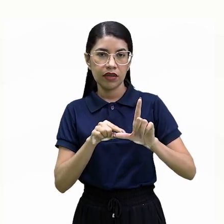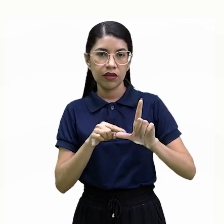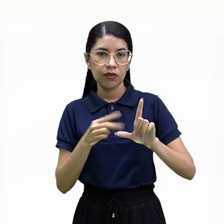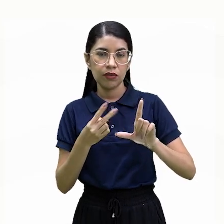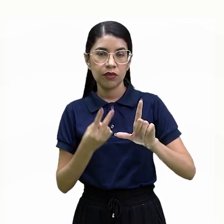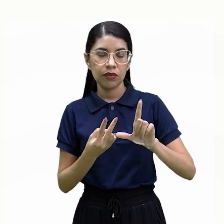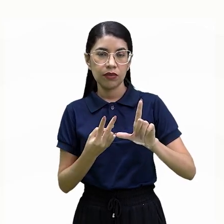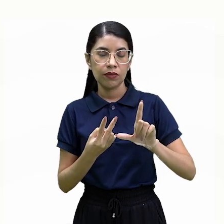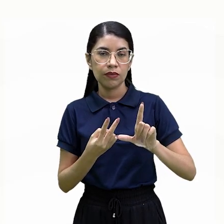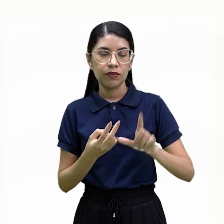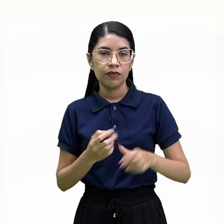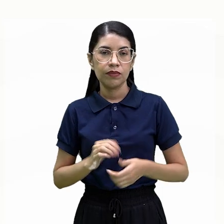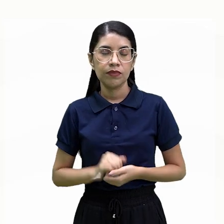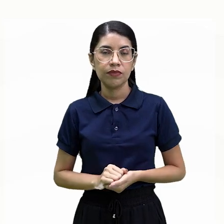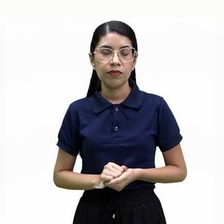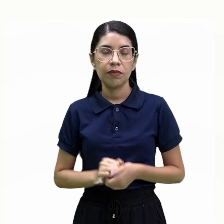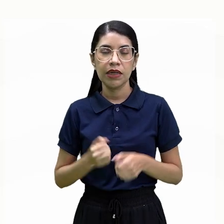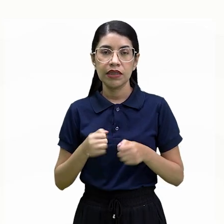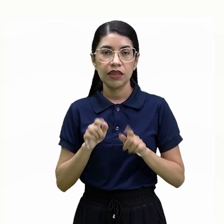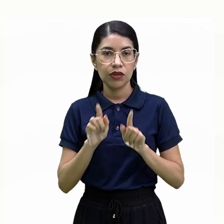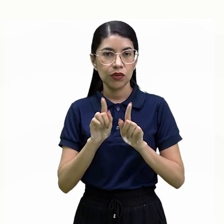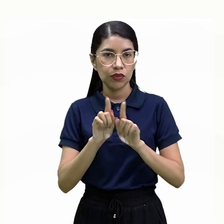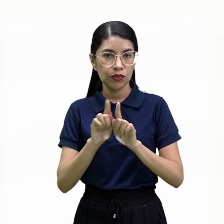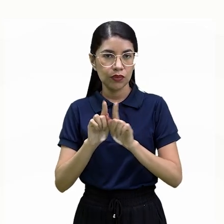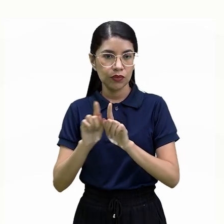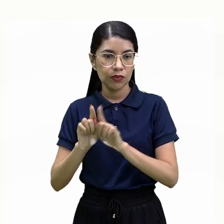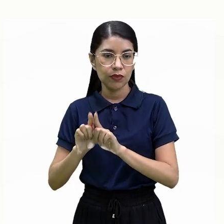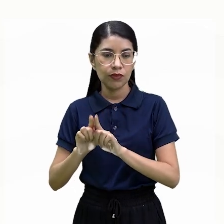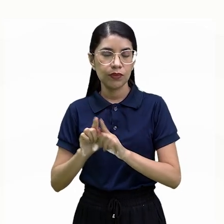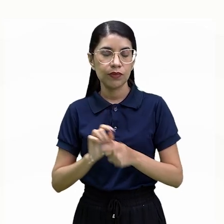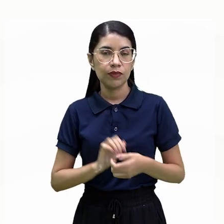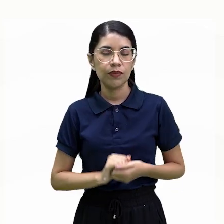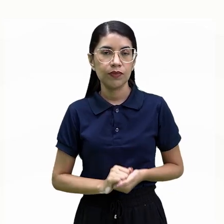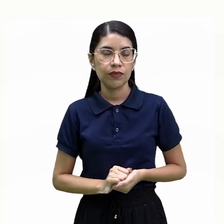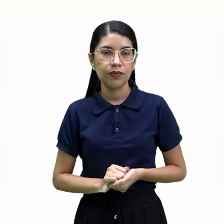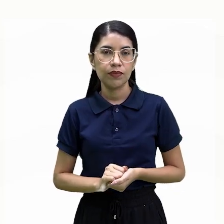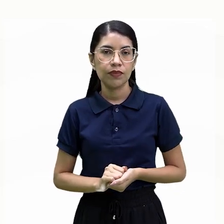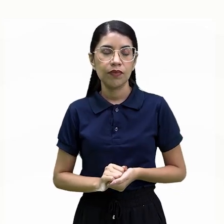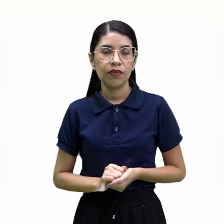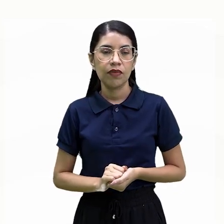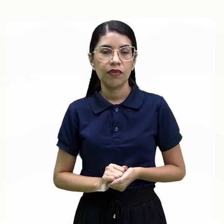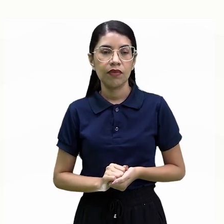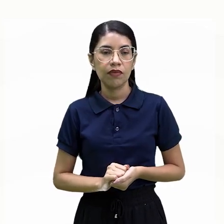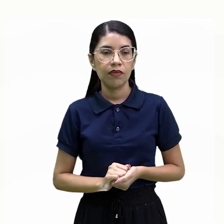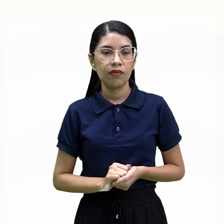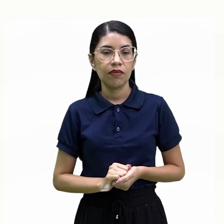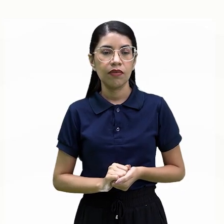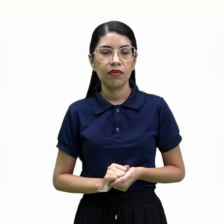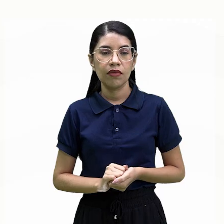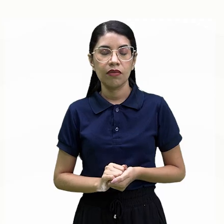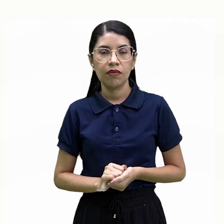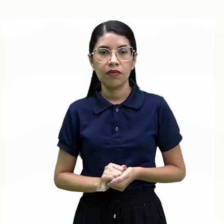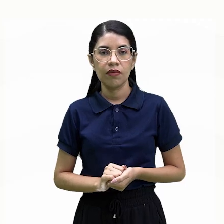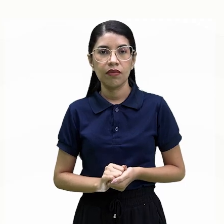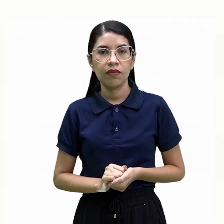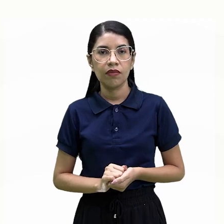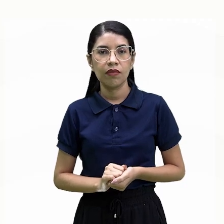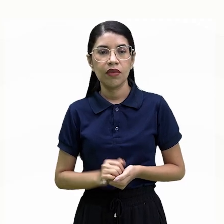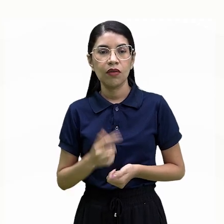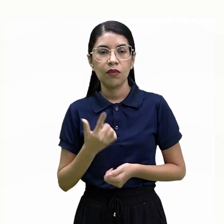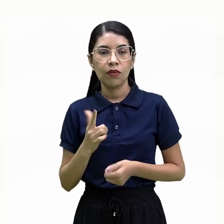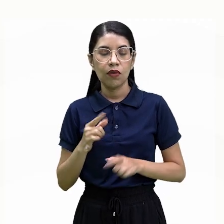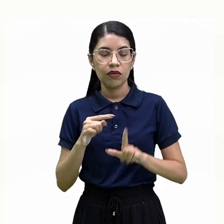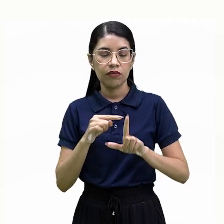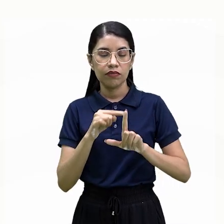6. Lembra de ficar juntinho. Muito bem. Depois, vou até o